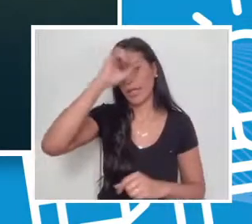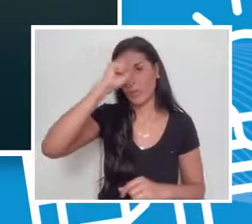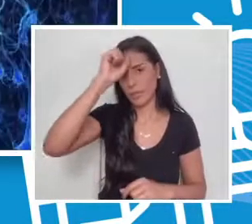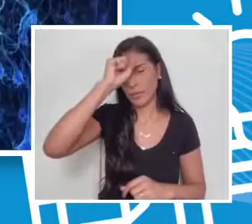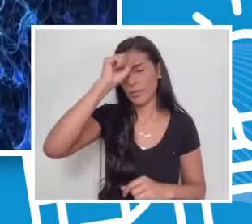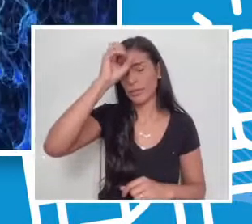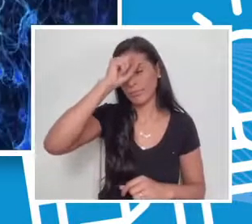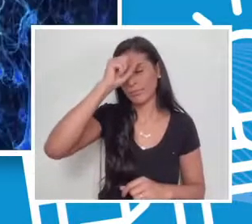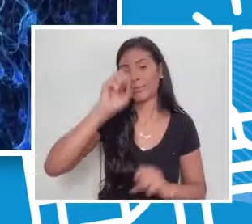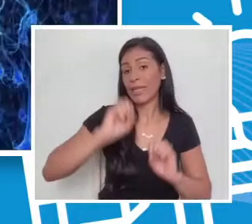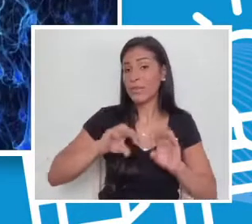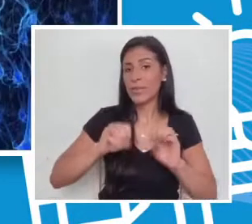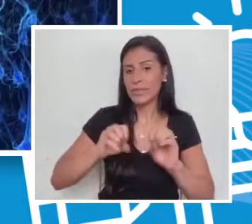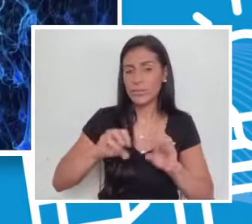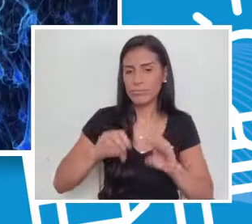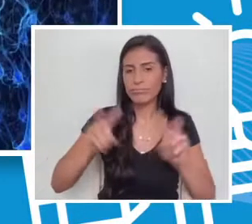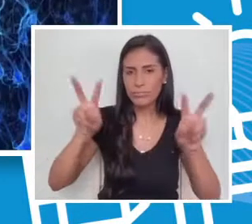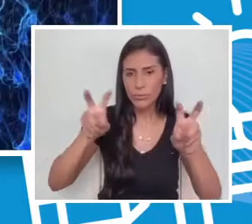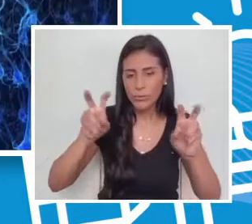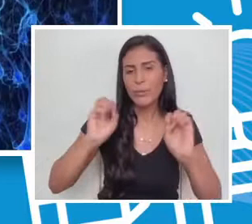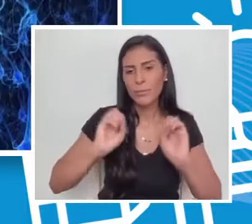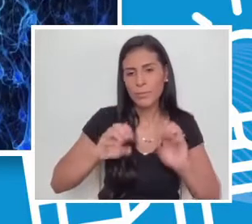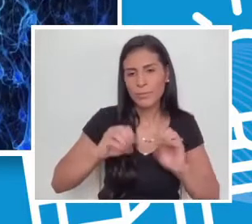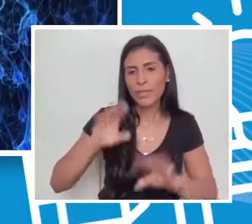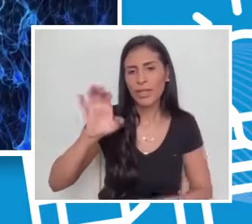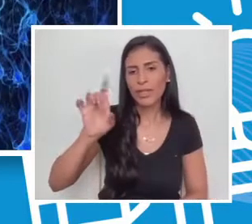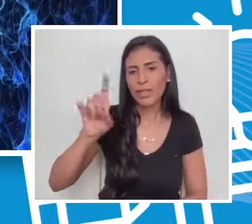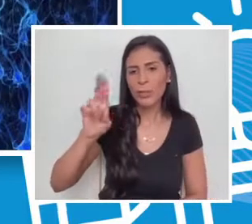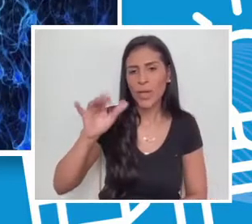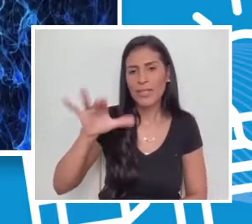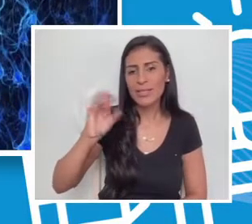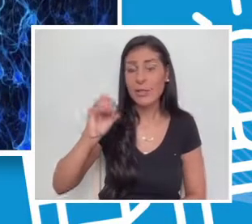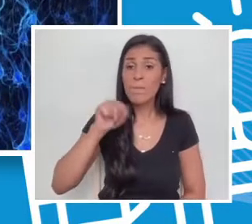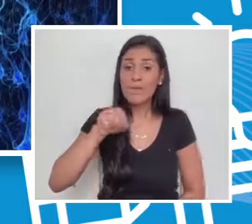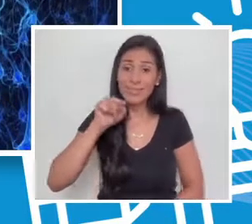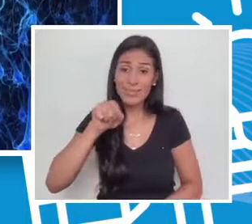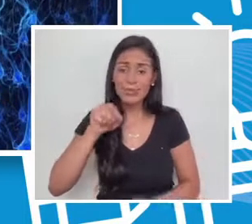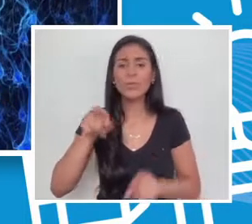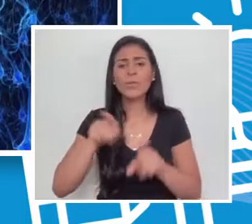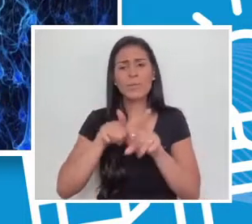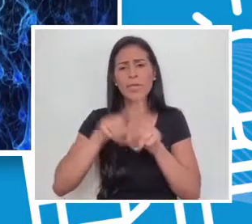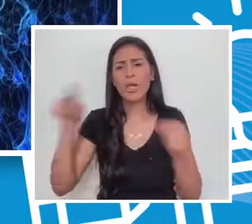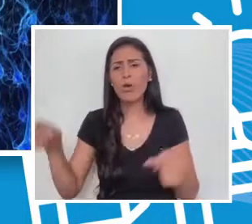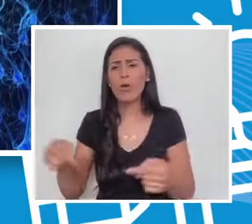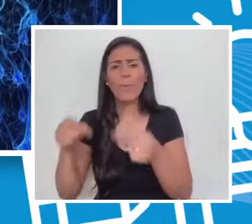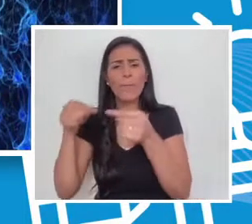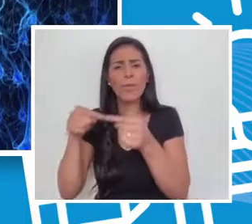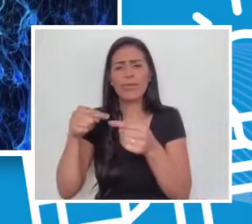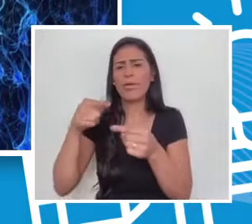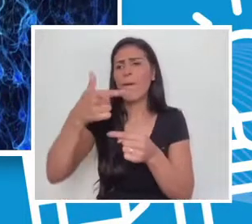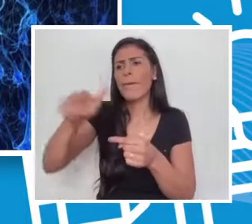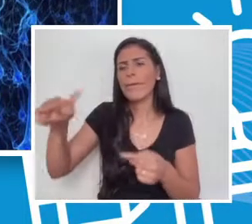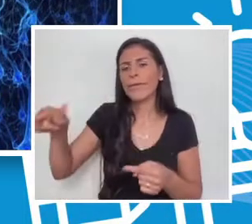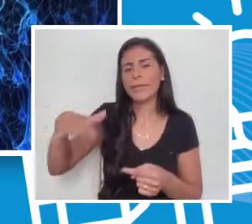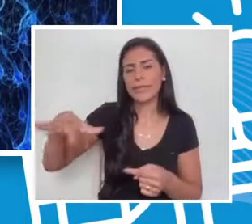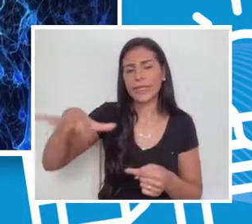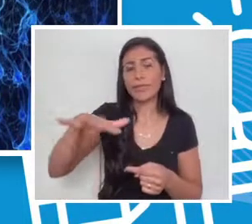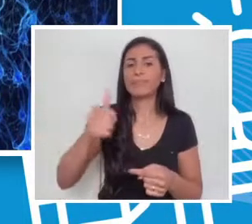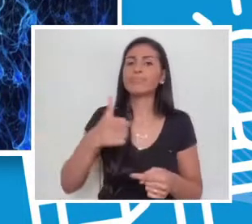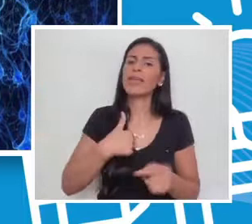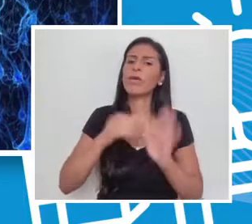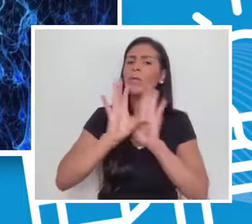humana. Então, o conceito-chave que eu vou tratar chama-se neuroplasticidade. O que vem a ser